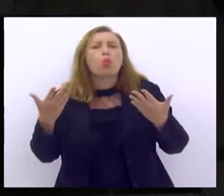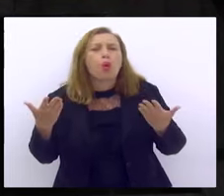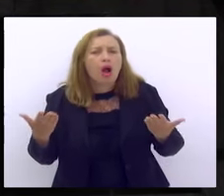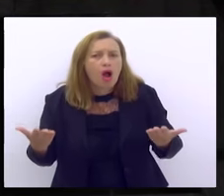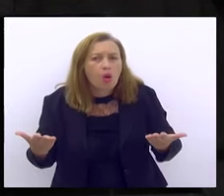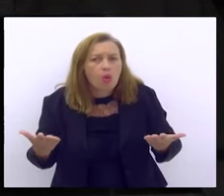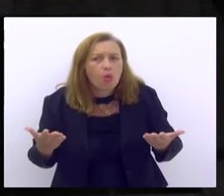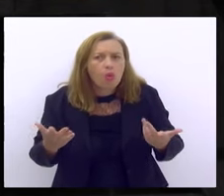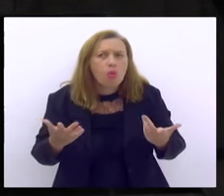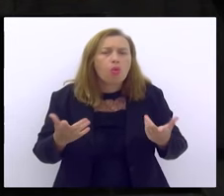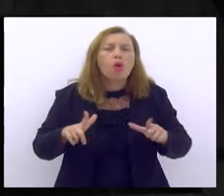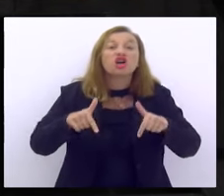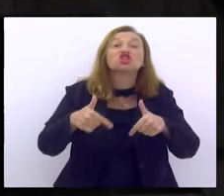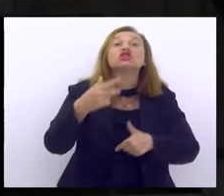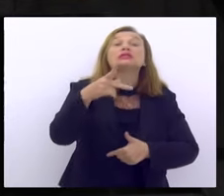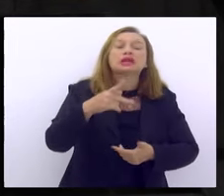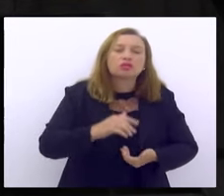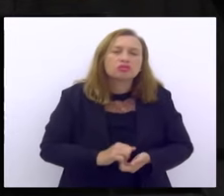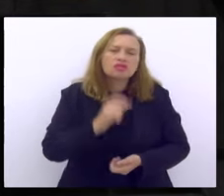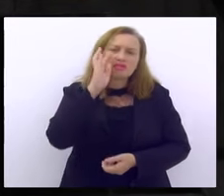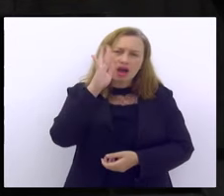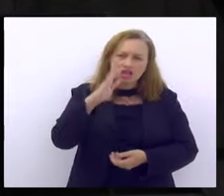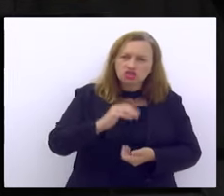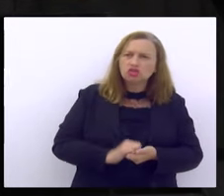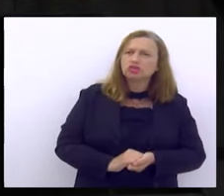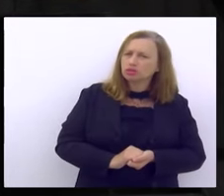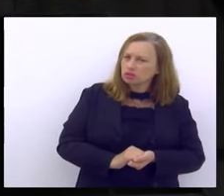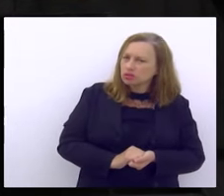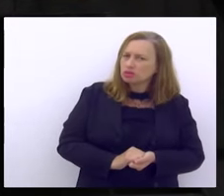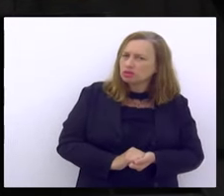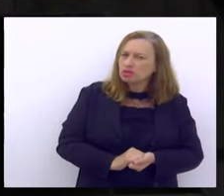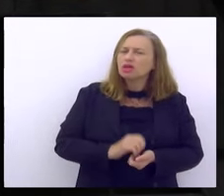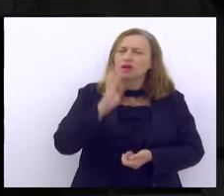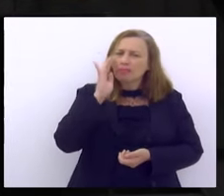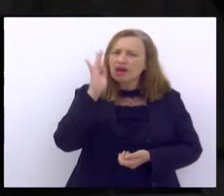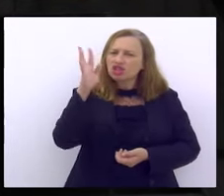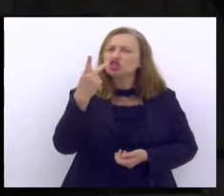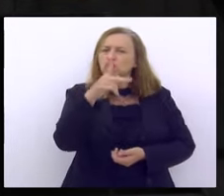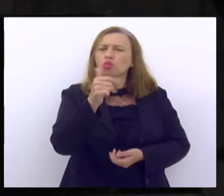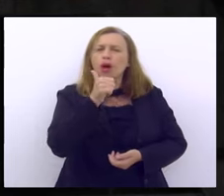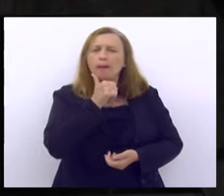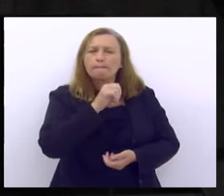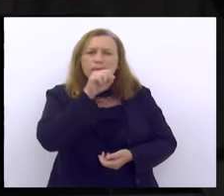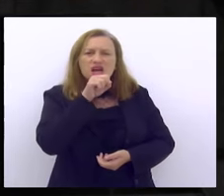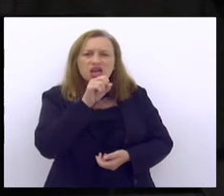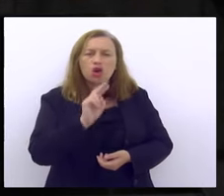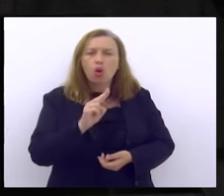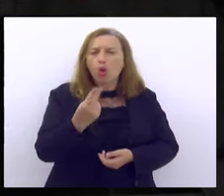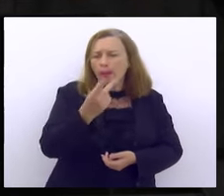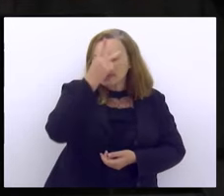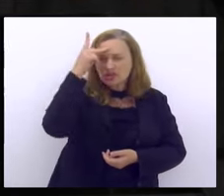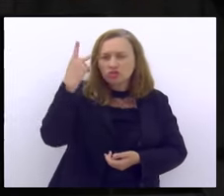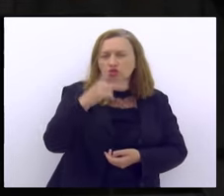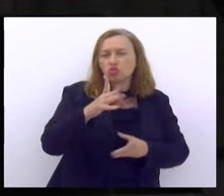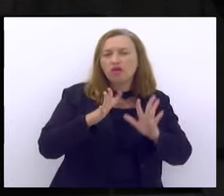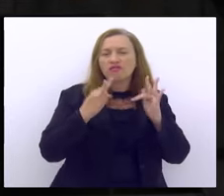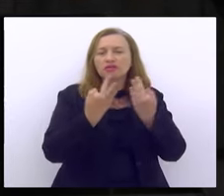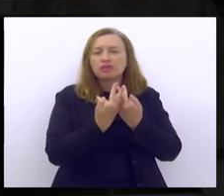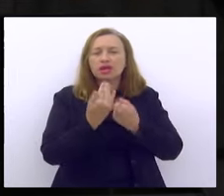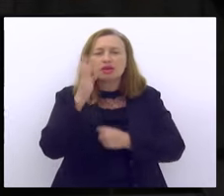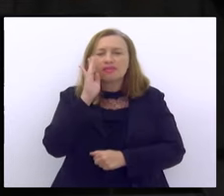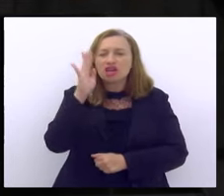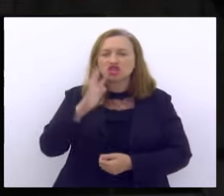sua reação? Imaginem, peguem a figura da sua mãe ou de um ente querido, coloquem nessa